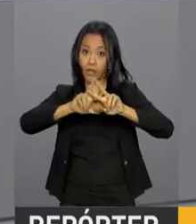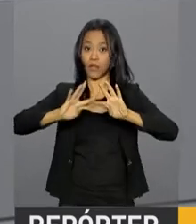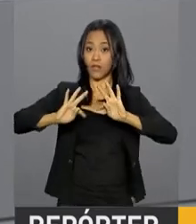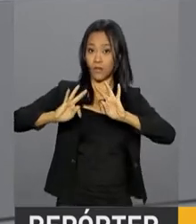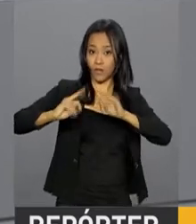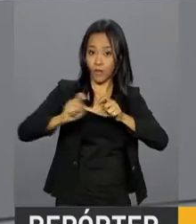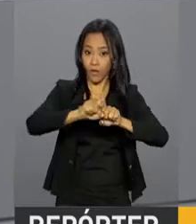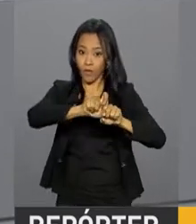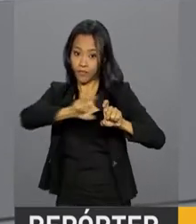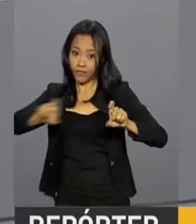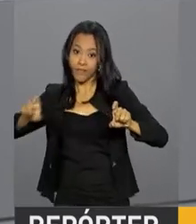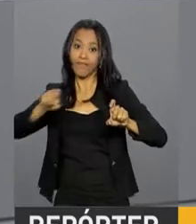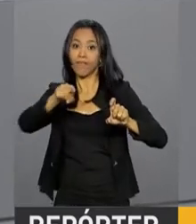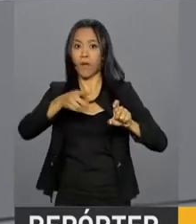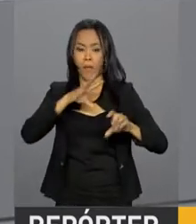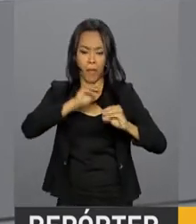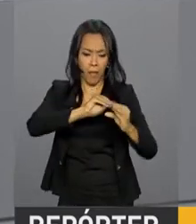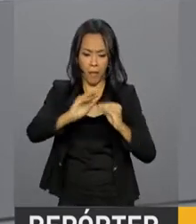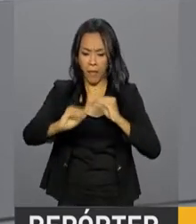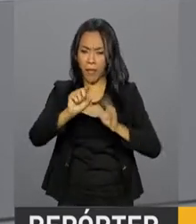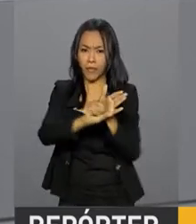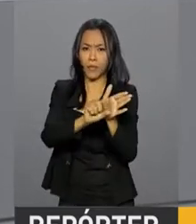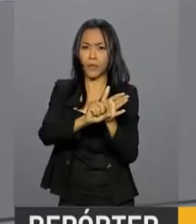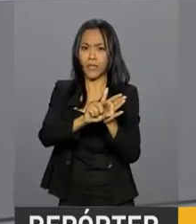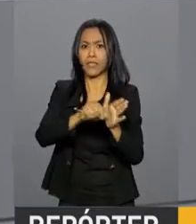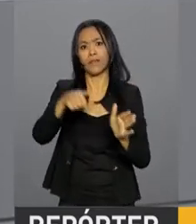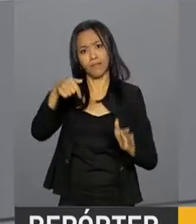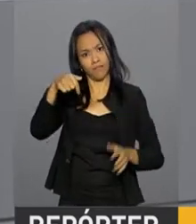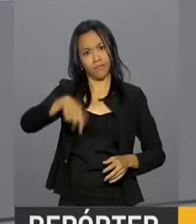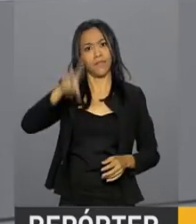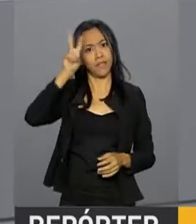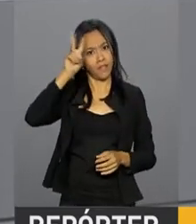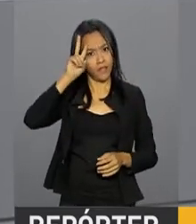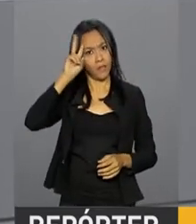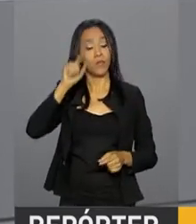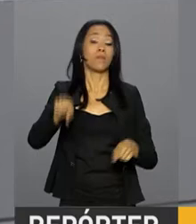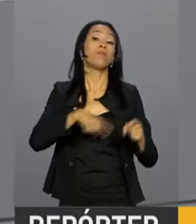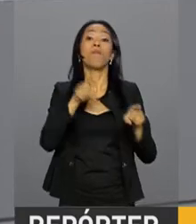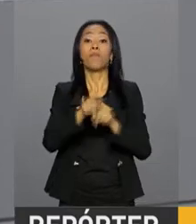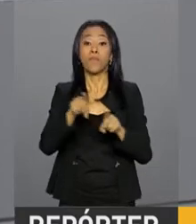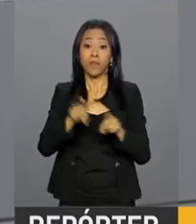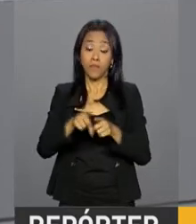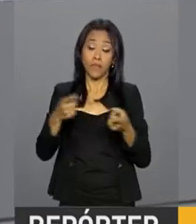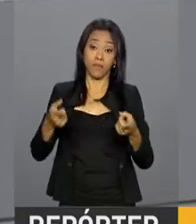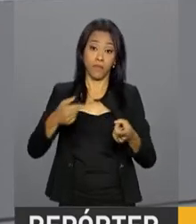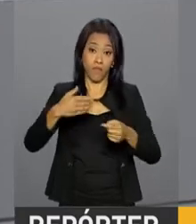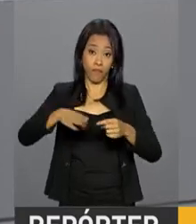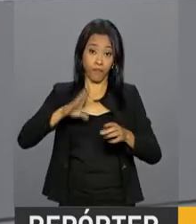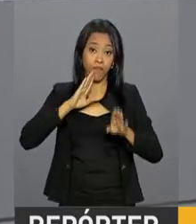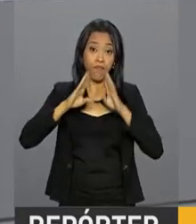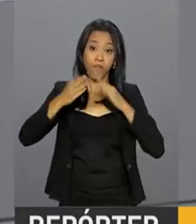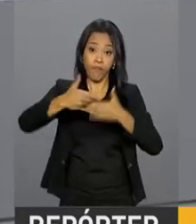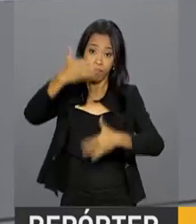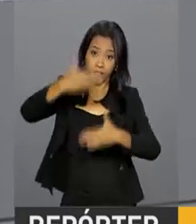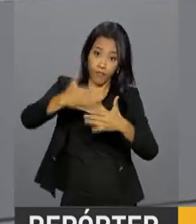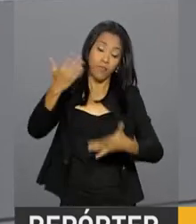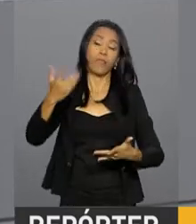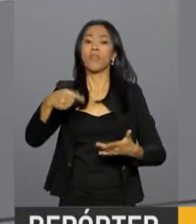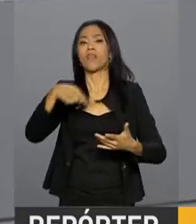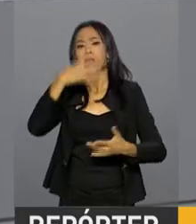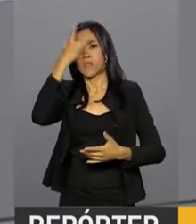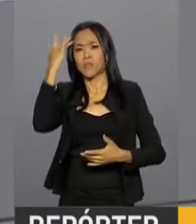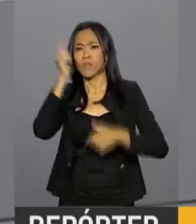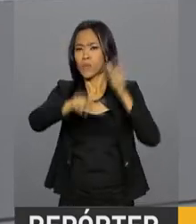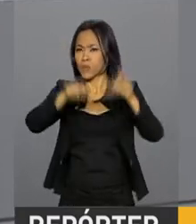esteve entre os assuntos mais comentados no twitter nesta segunda-feira pela rede social internautas políticos órgãos do governo e entidades